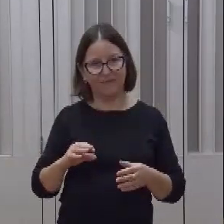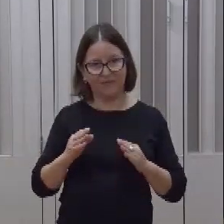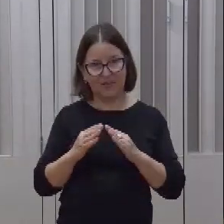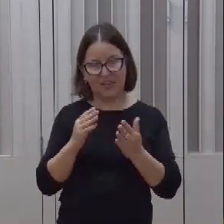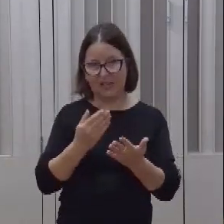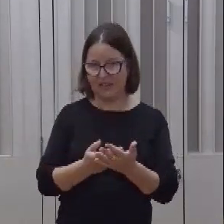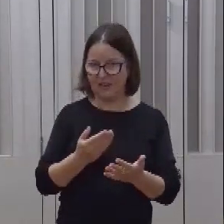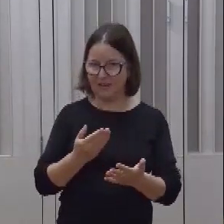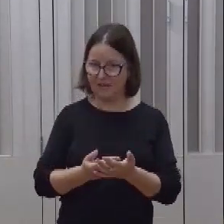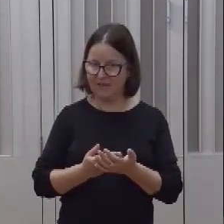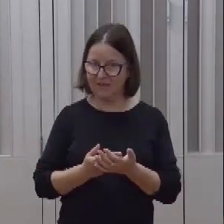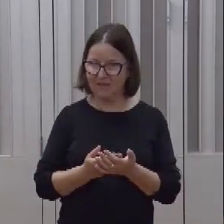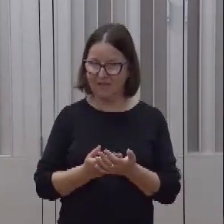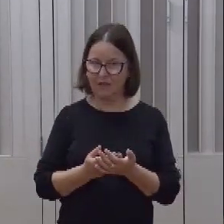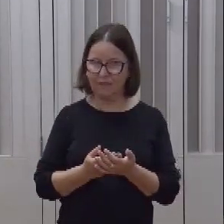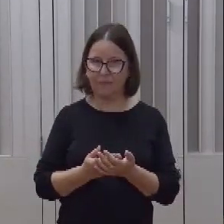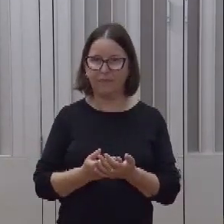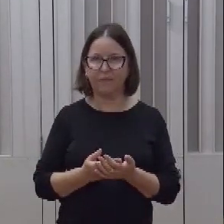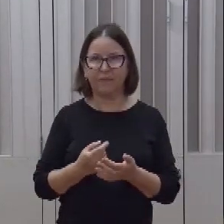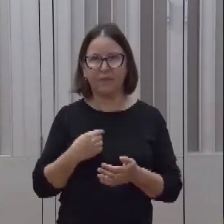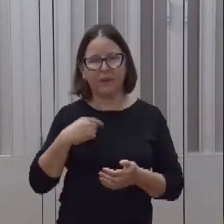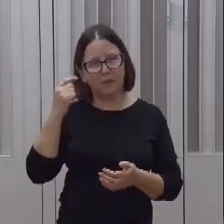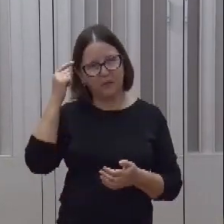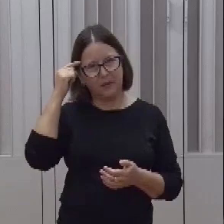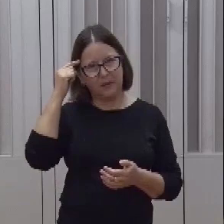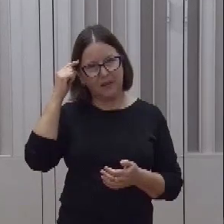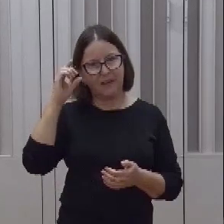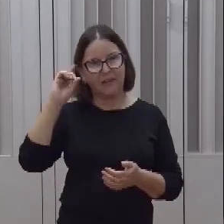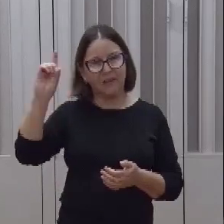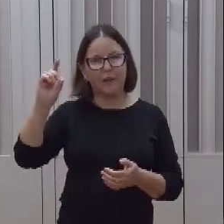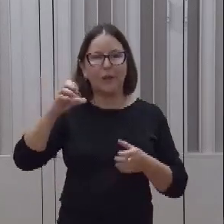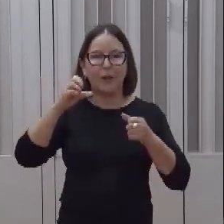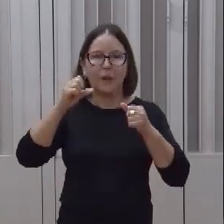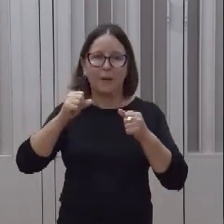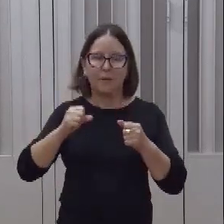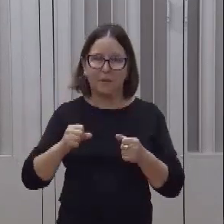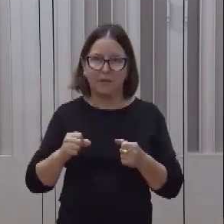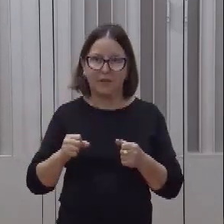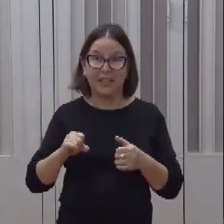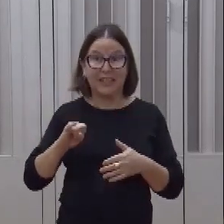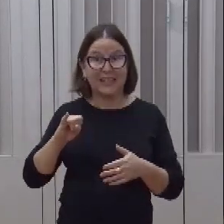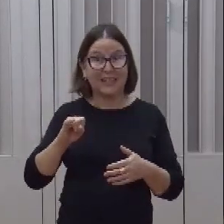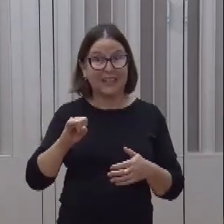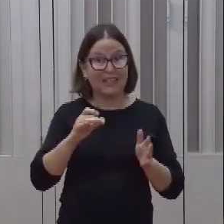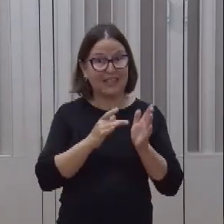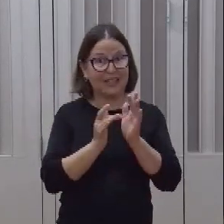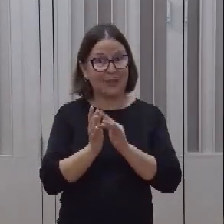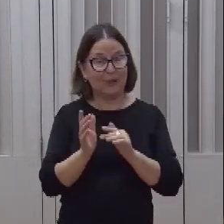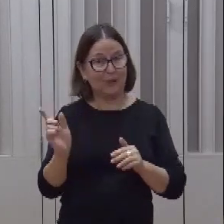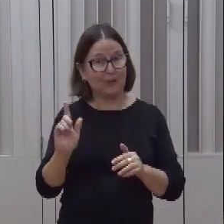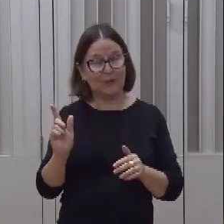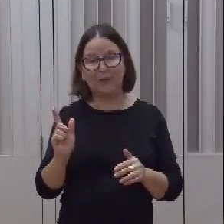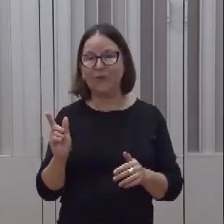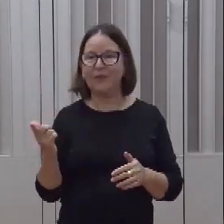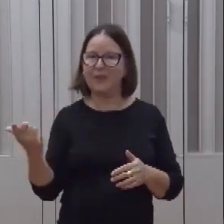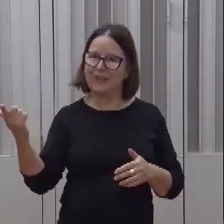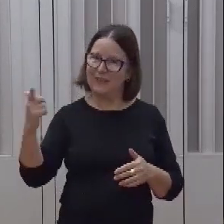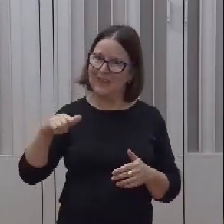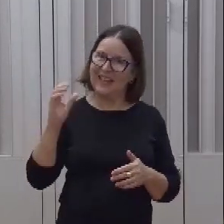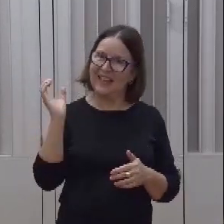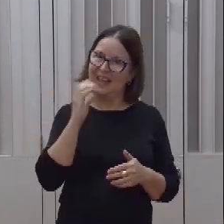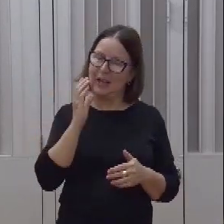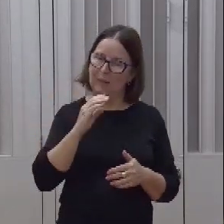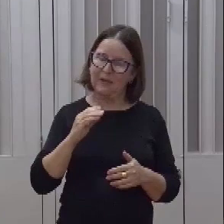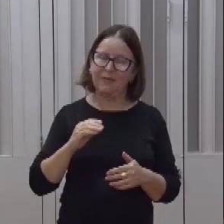escolas. Estou pensando que Deus pode nos ainda, se Jesus não voltar tão cedo, a gente trabalhar